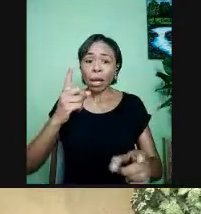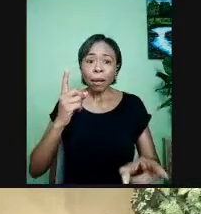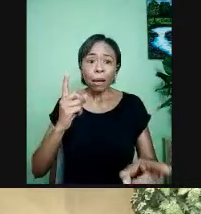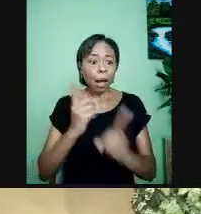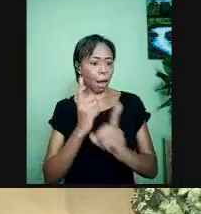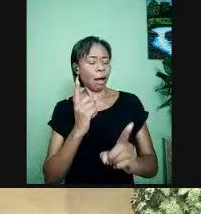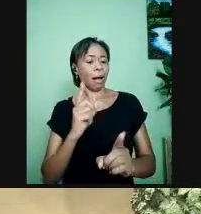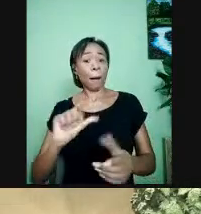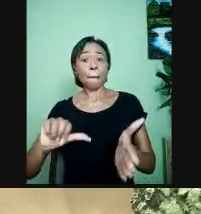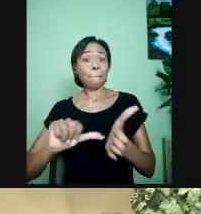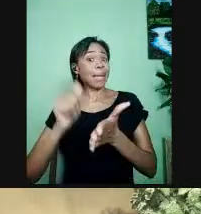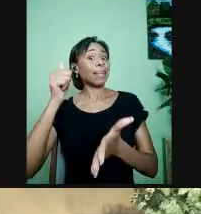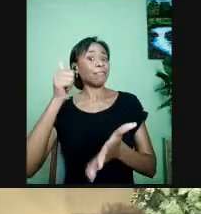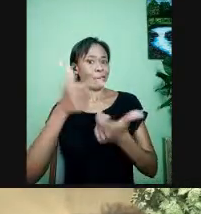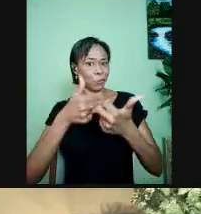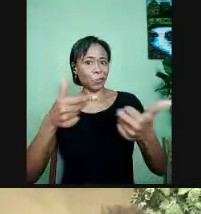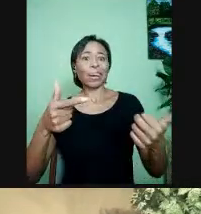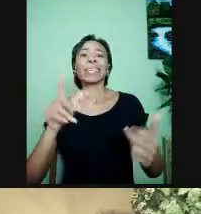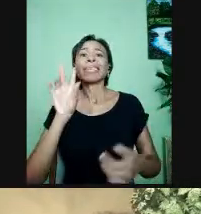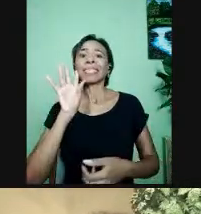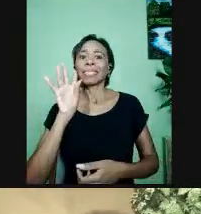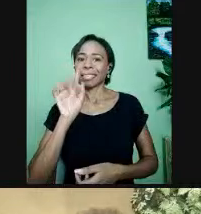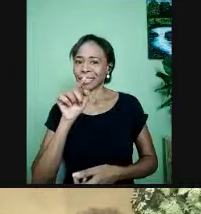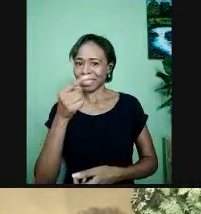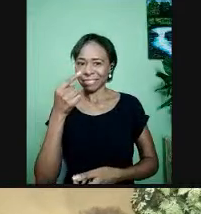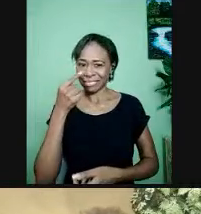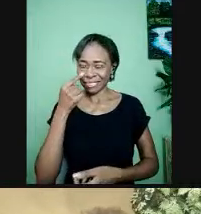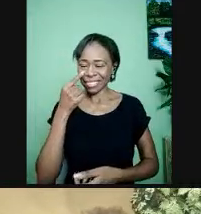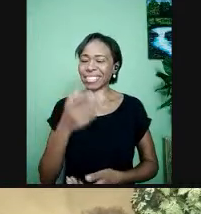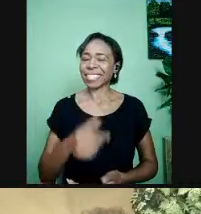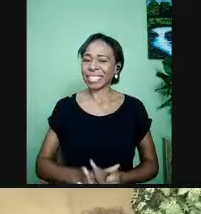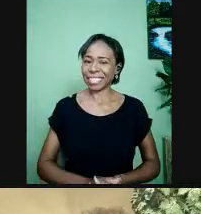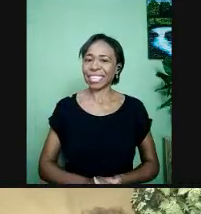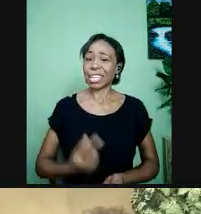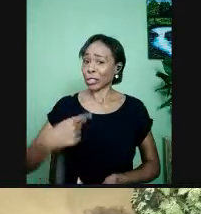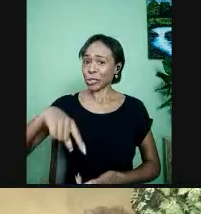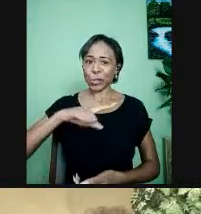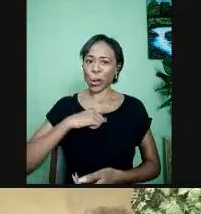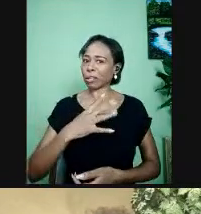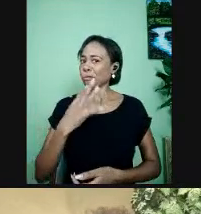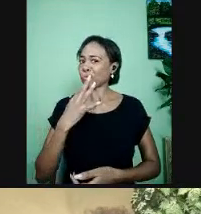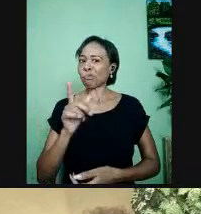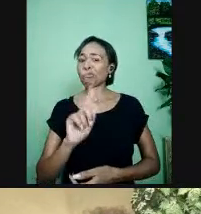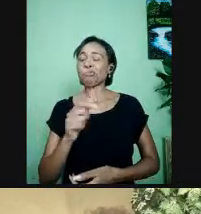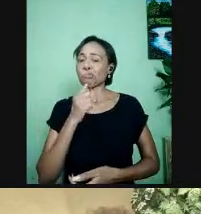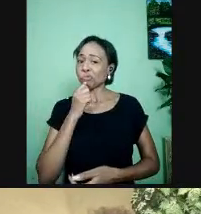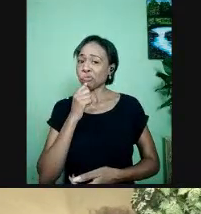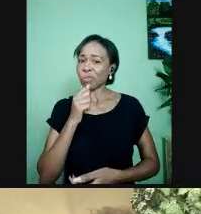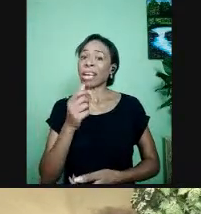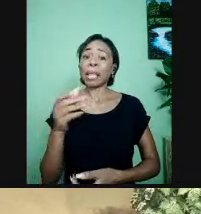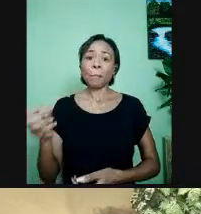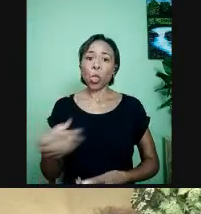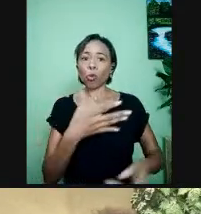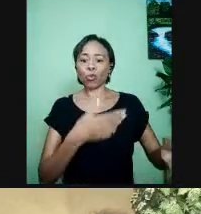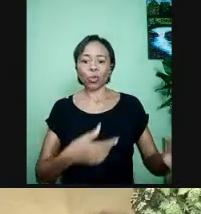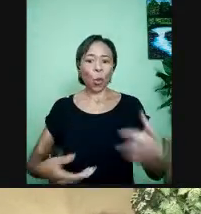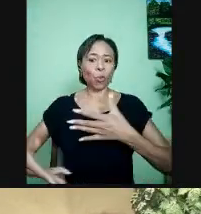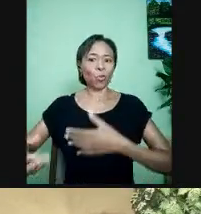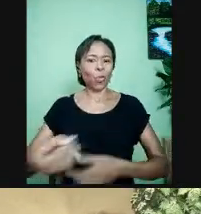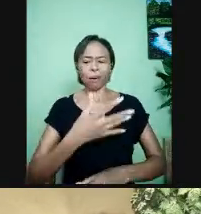verdade? Eu imagino. Não é isso mesmo? Aparece muita novidade, Marciele? Como é